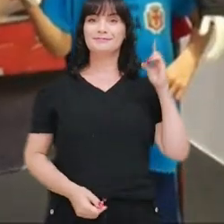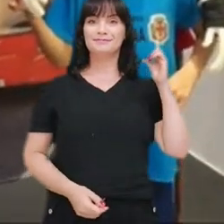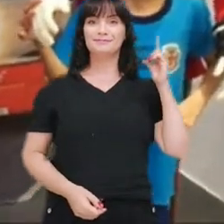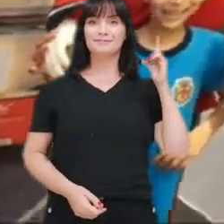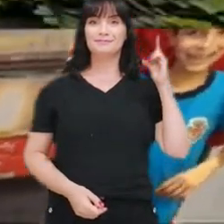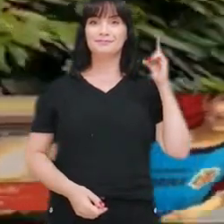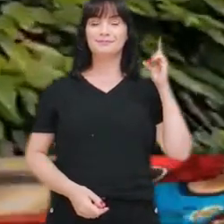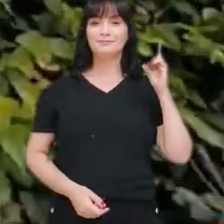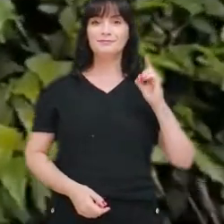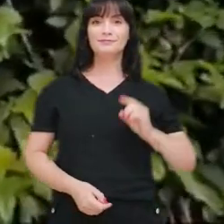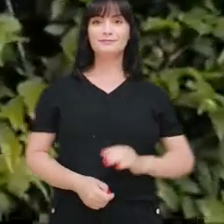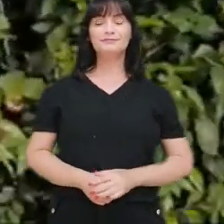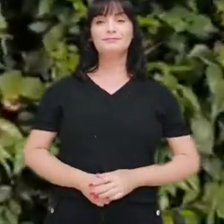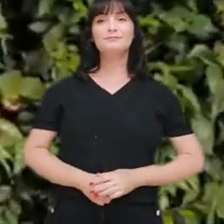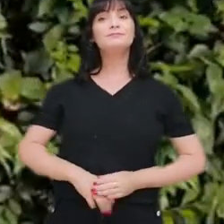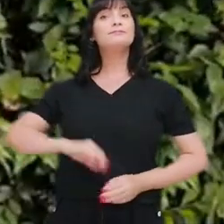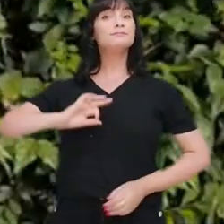Kate!